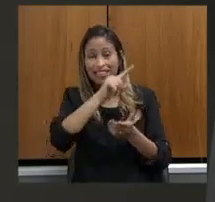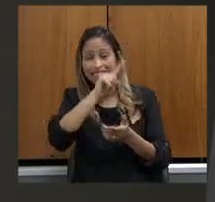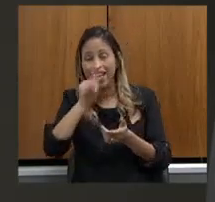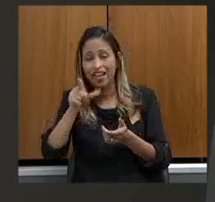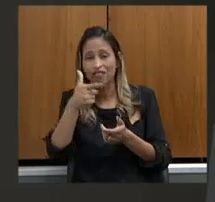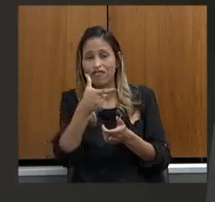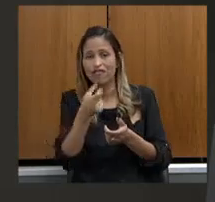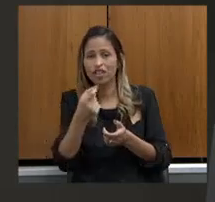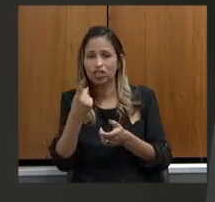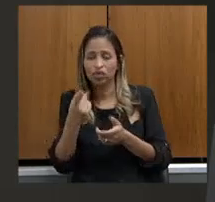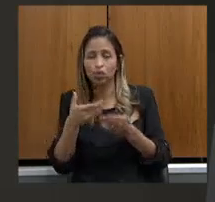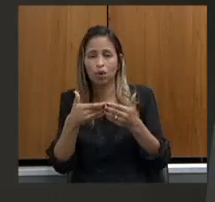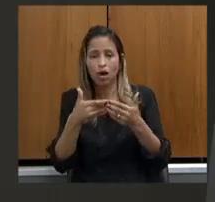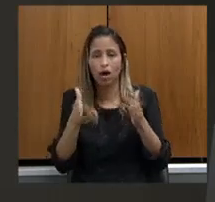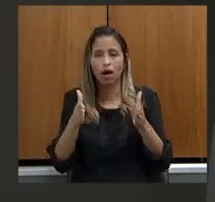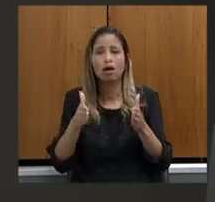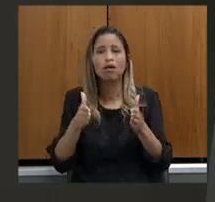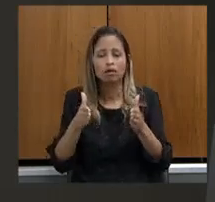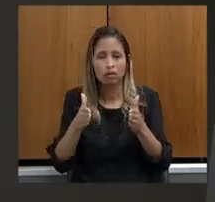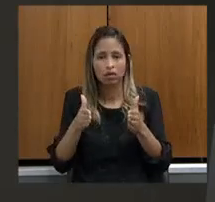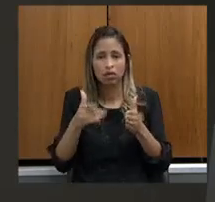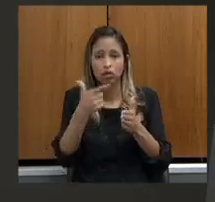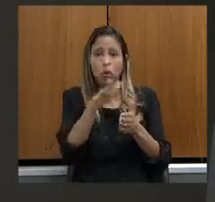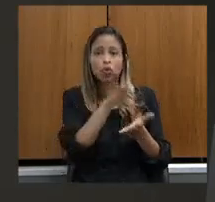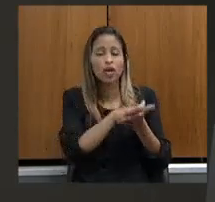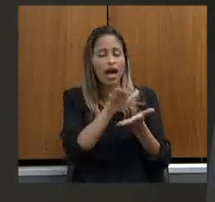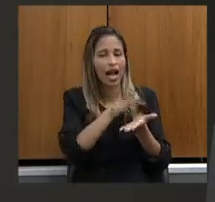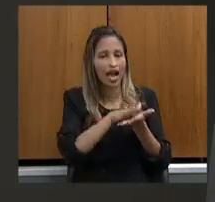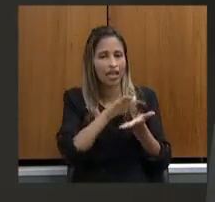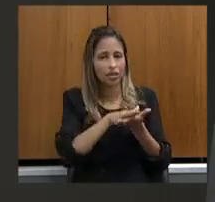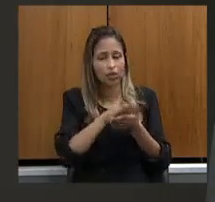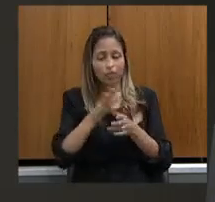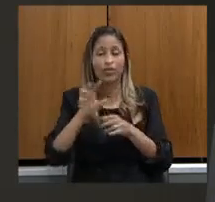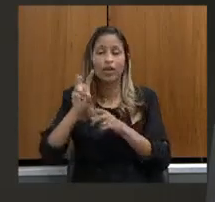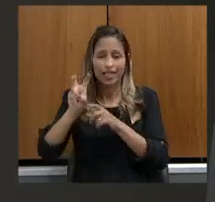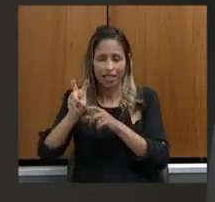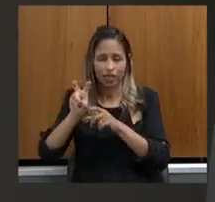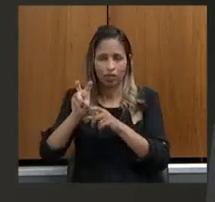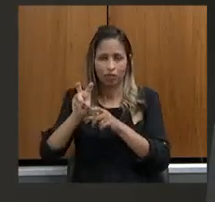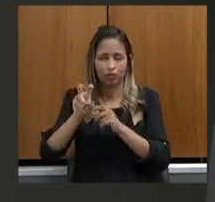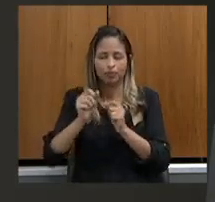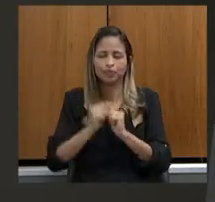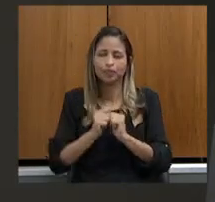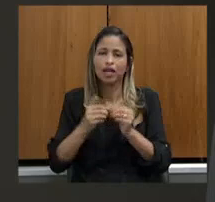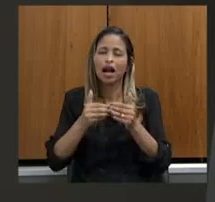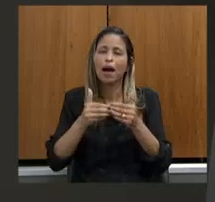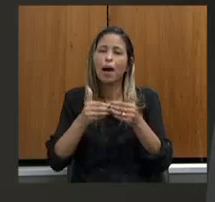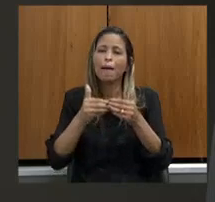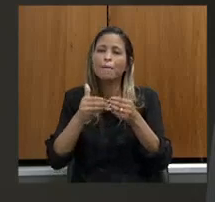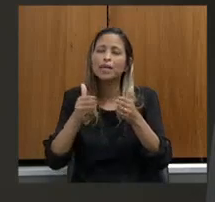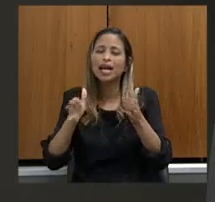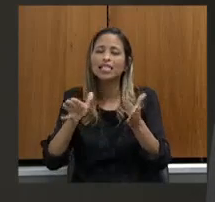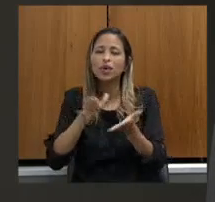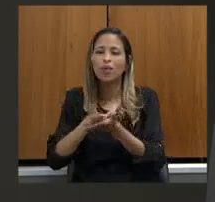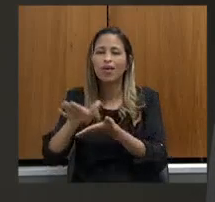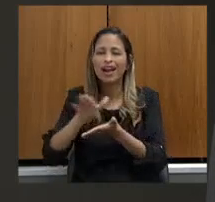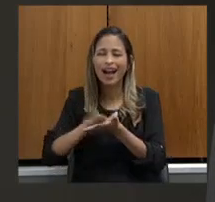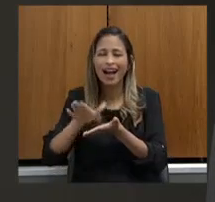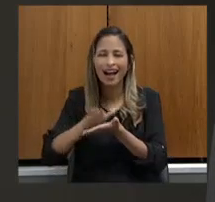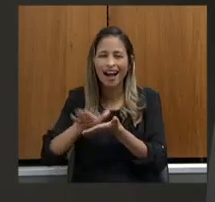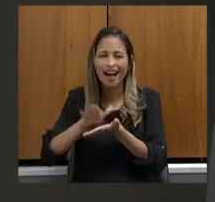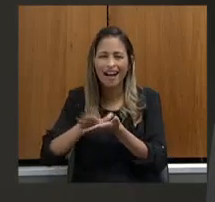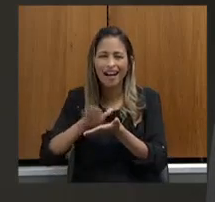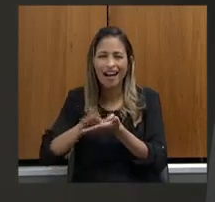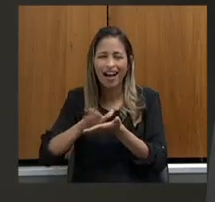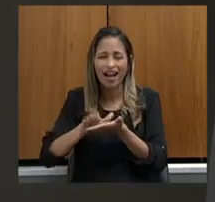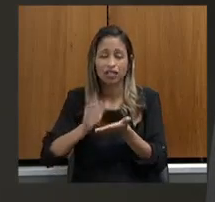abrindo espaço no orçamento para sustentação de outros gastos e o quinto e Último Ponto ampliação de despesas inscritas em